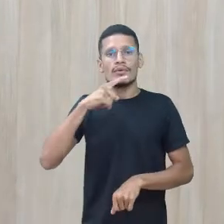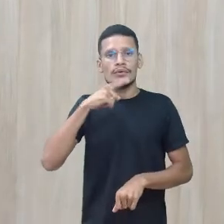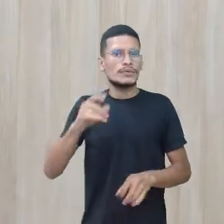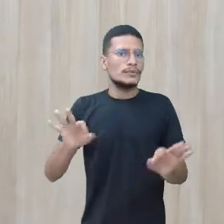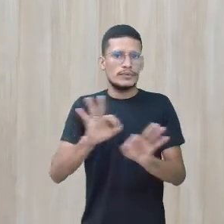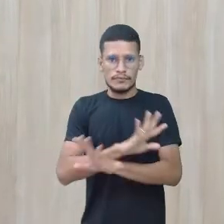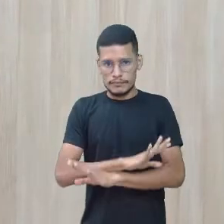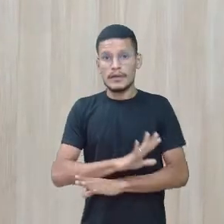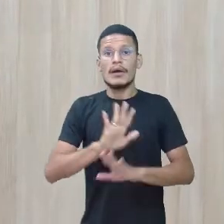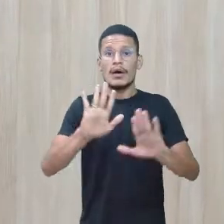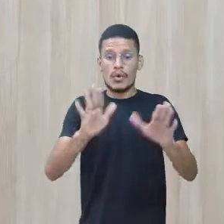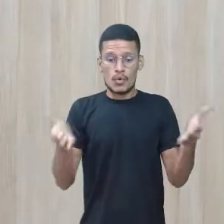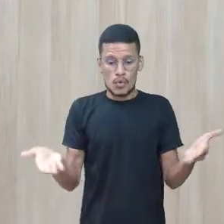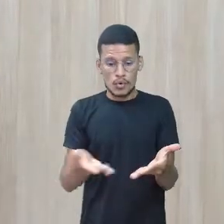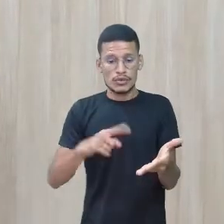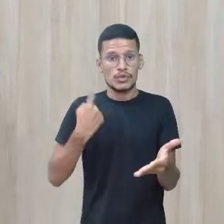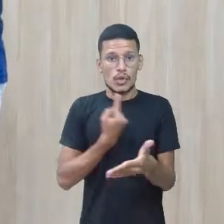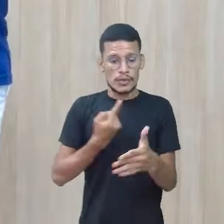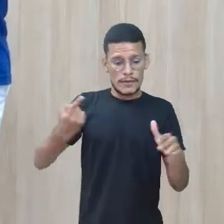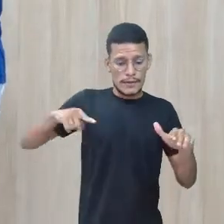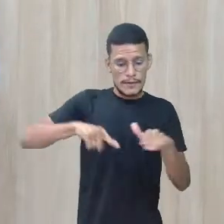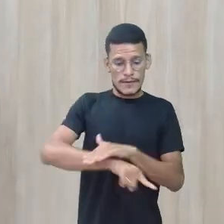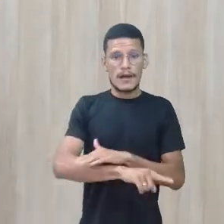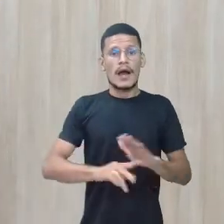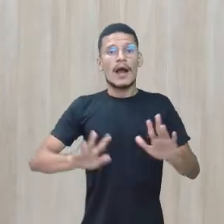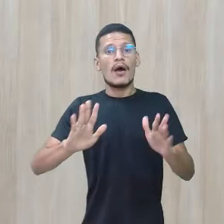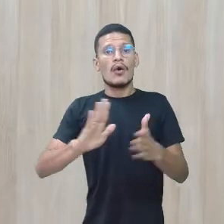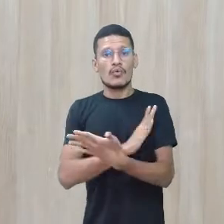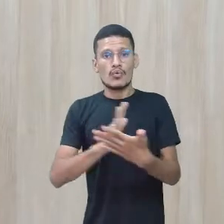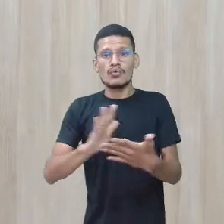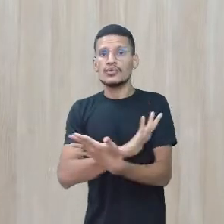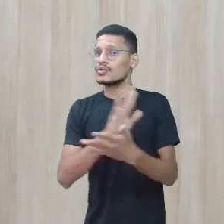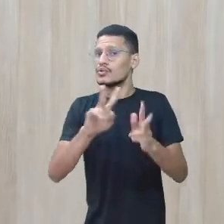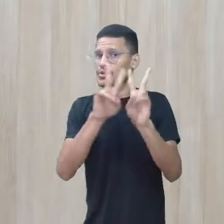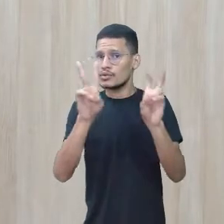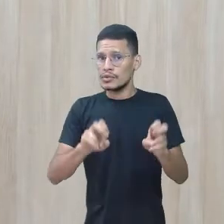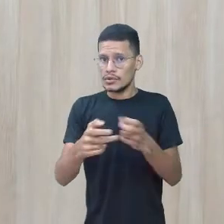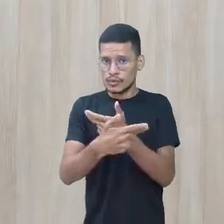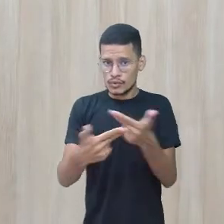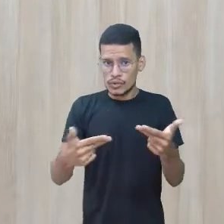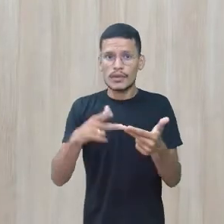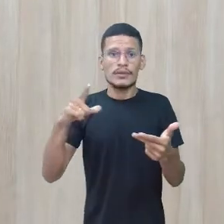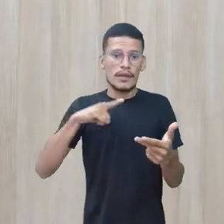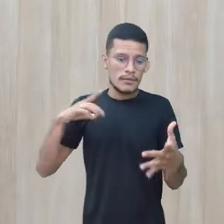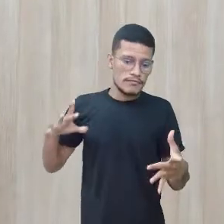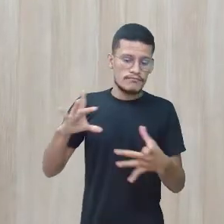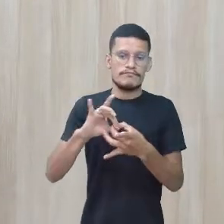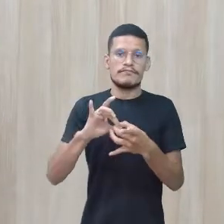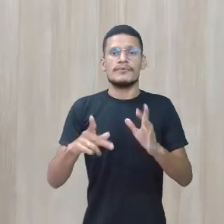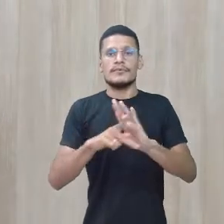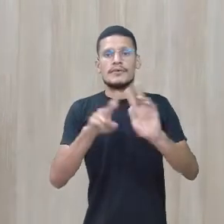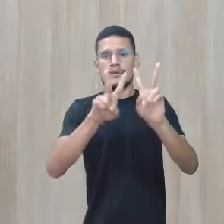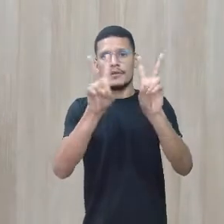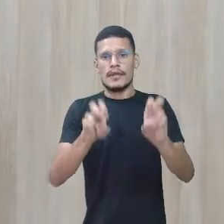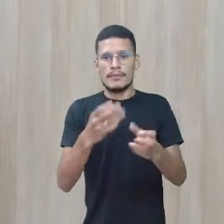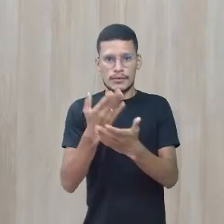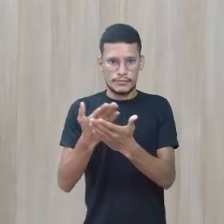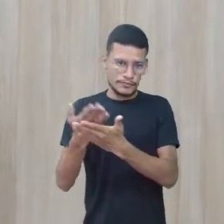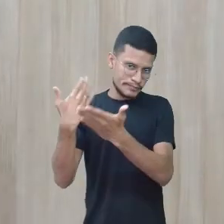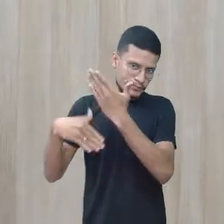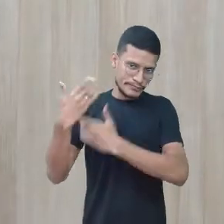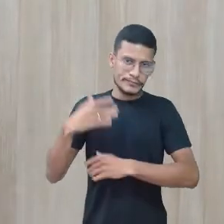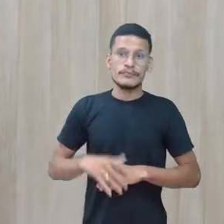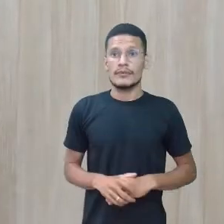Então, hoje a gente vai aprofundar algumas outras questões que estão associadas a essa temática, ok?